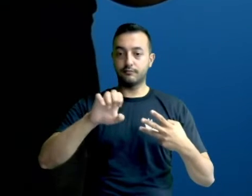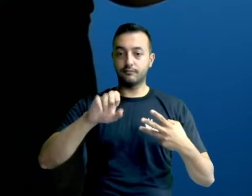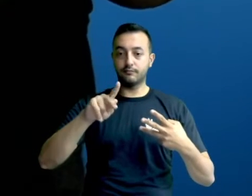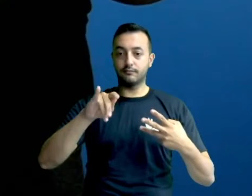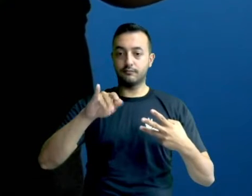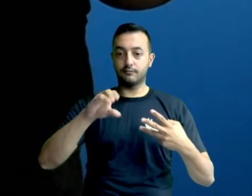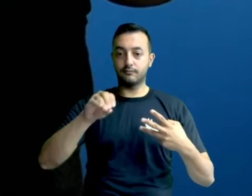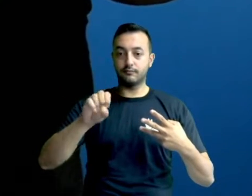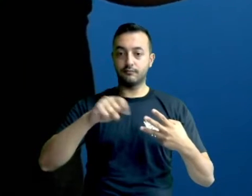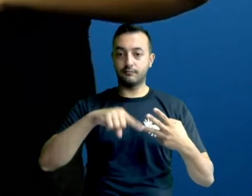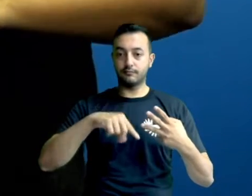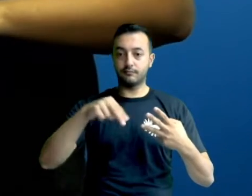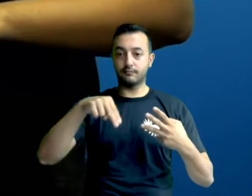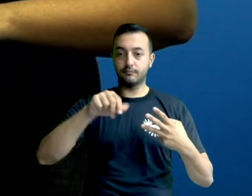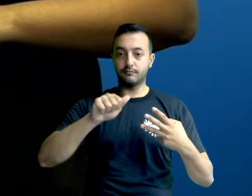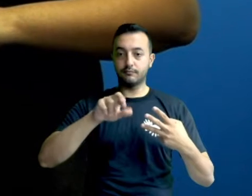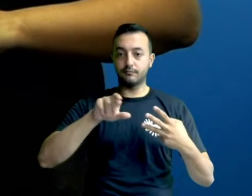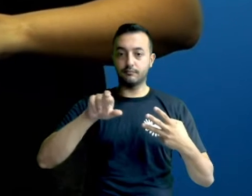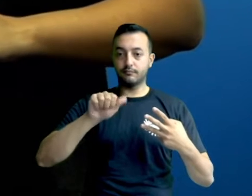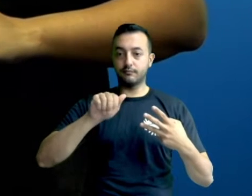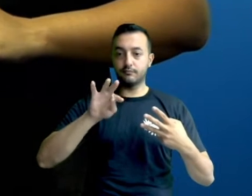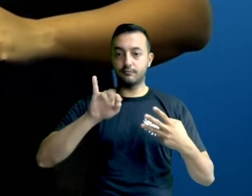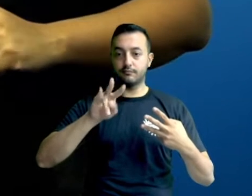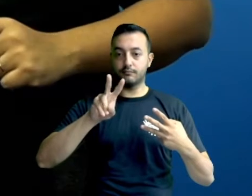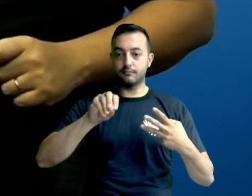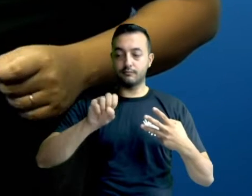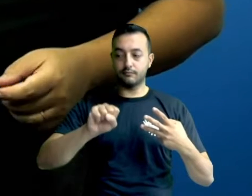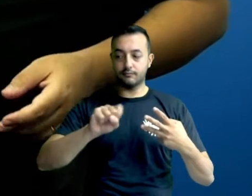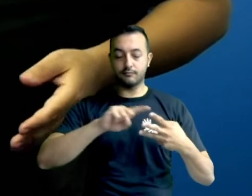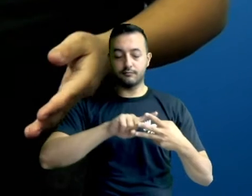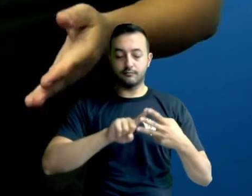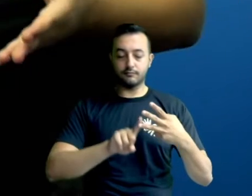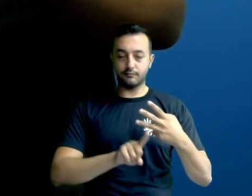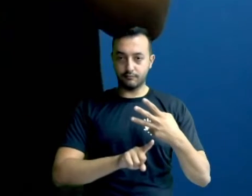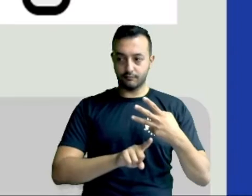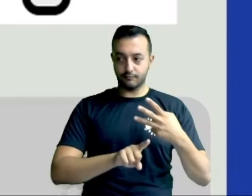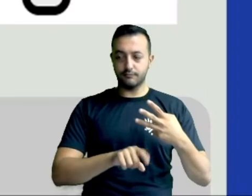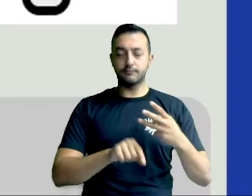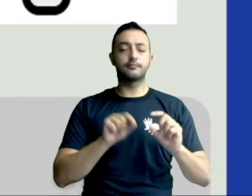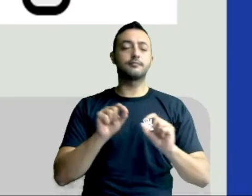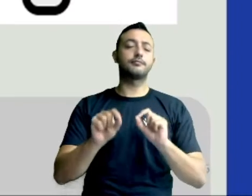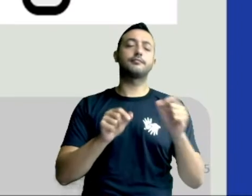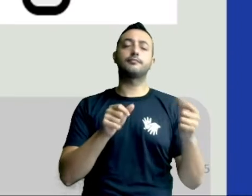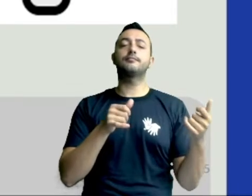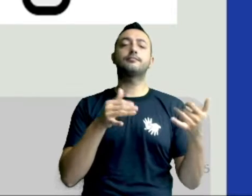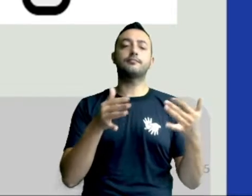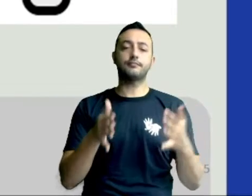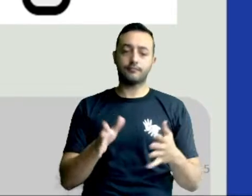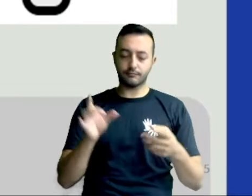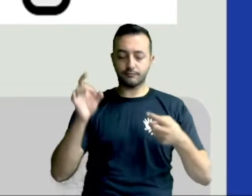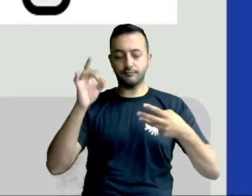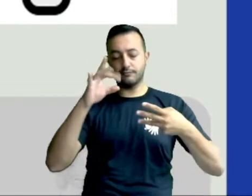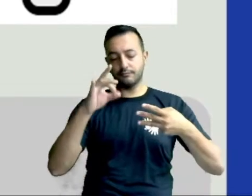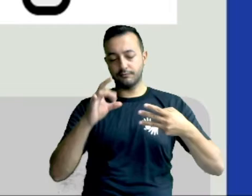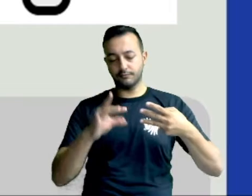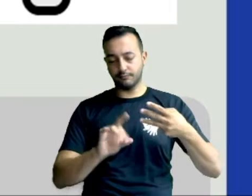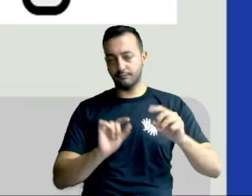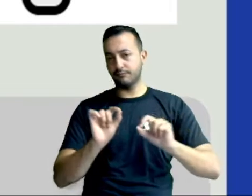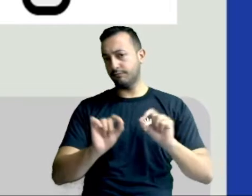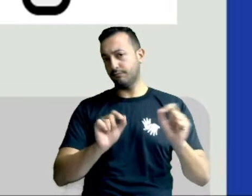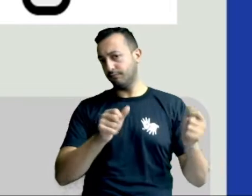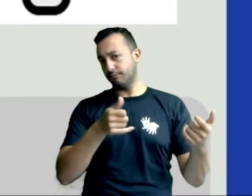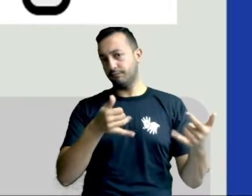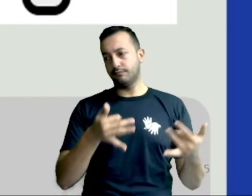e narrativo, tá bom? Ou seja, o que seria cada um deles,